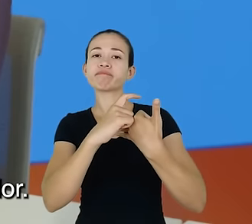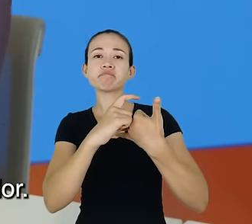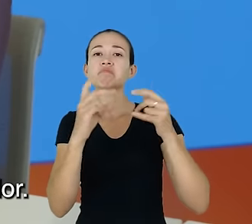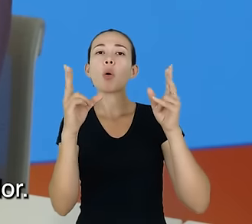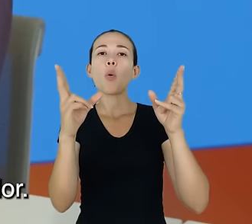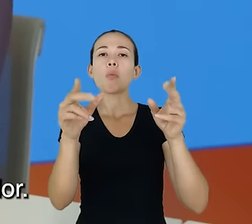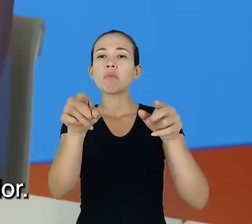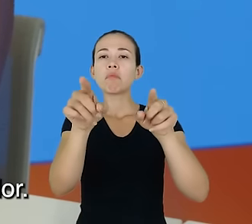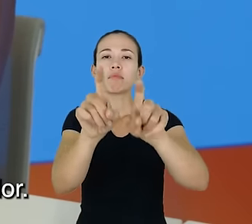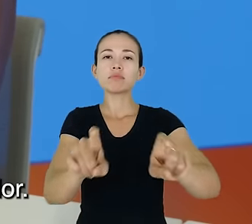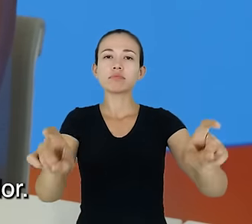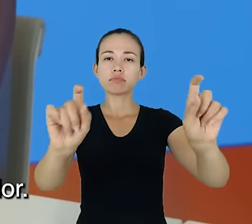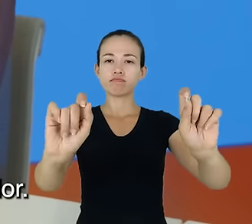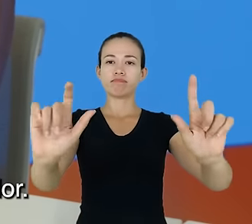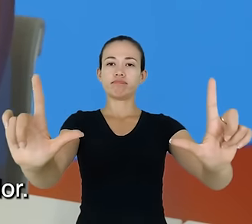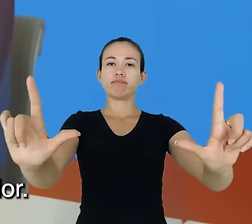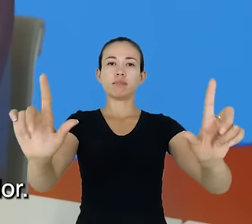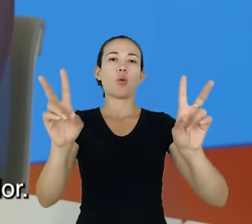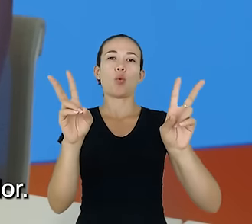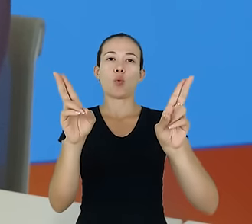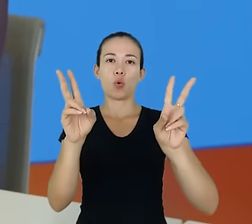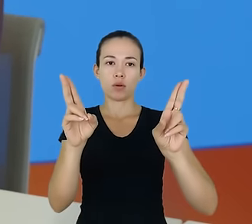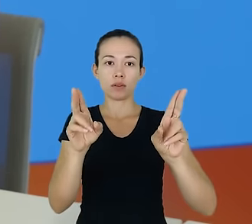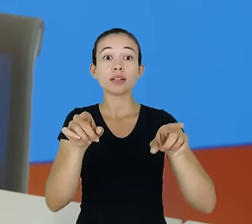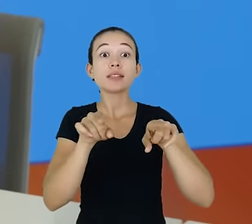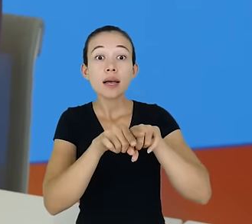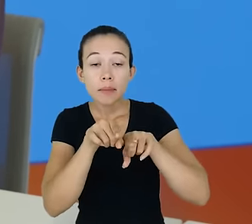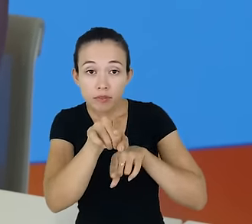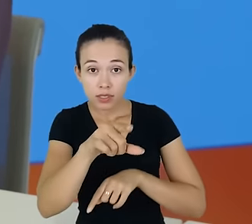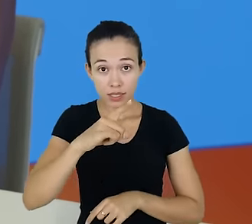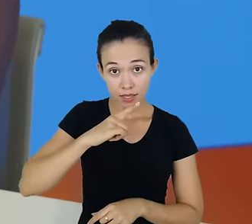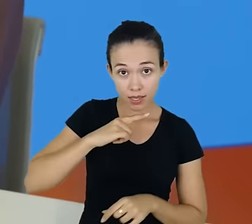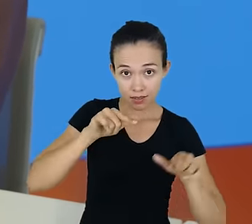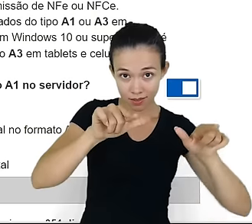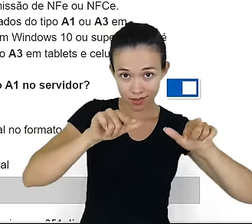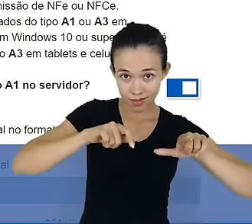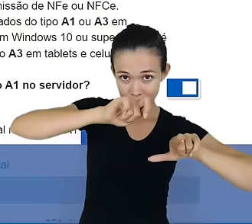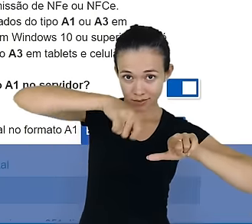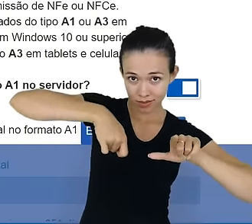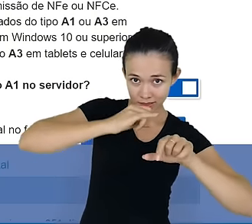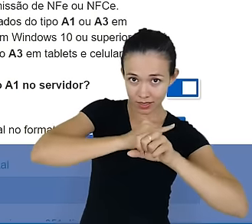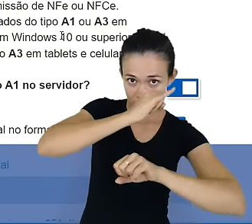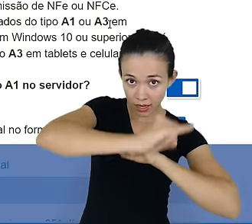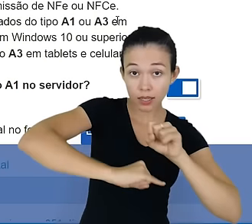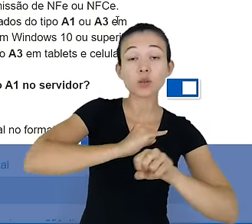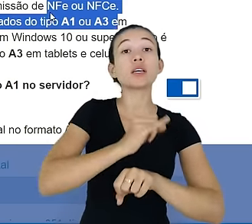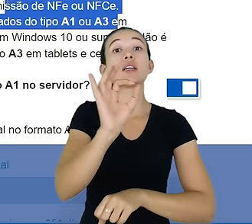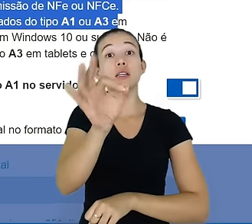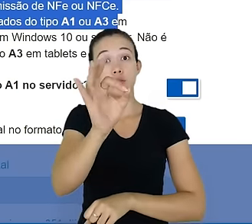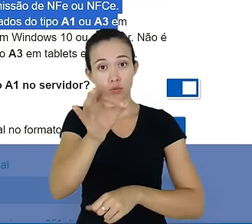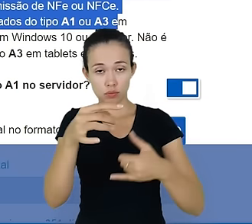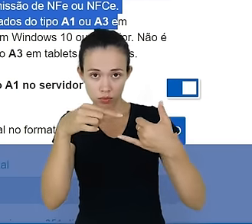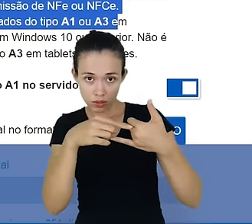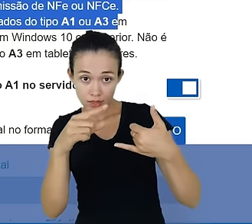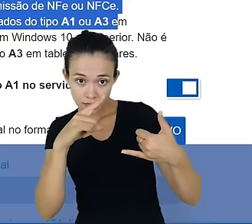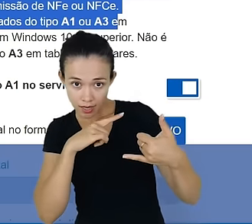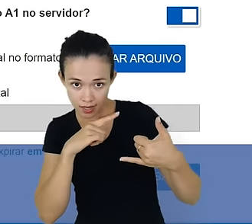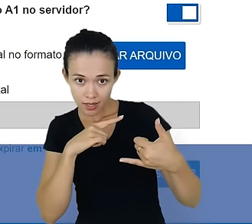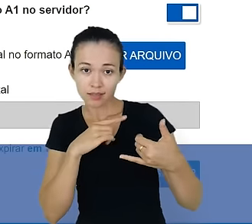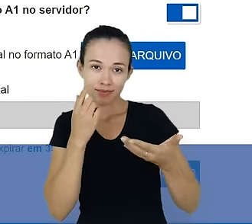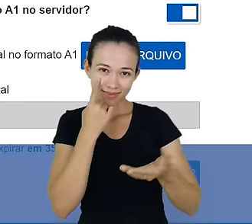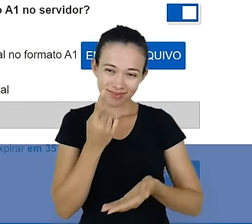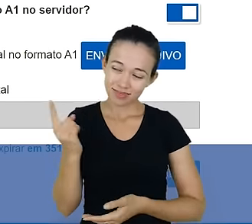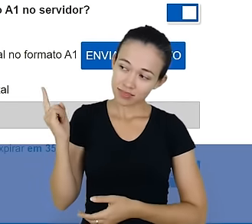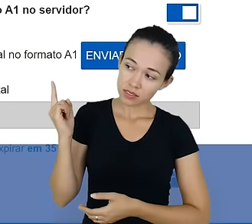de internet mesmo aqui no computador cado isso tendo um certificado aqui no celular exatamente que é aqui ó